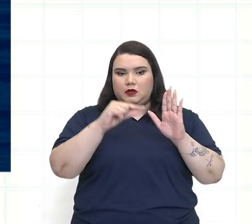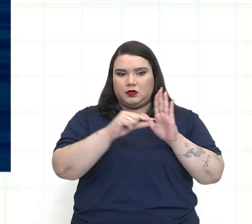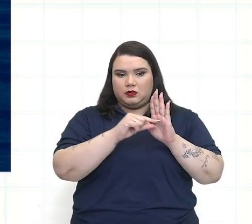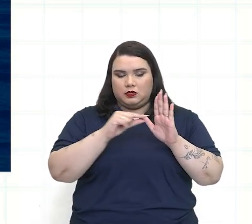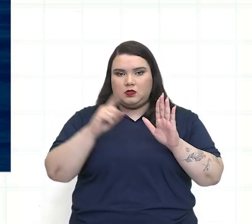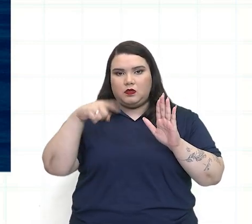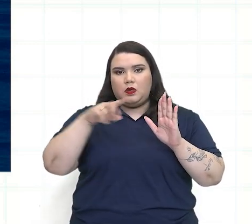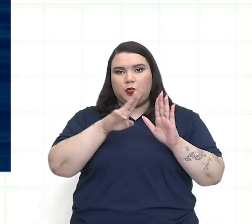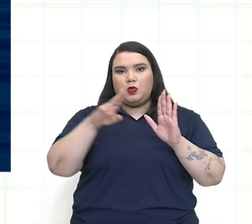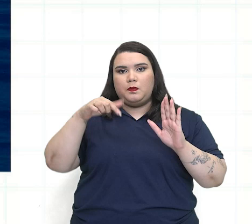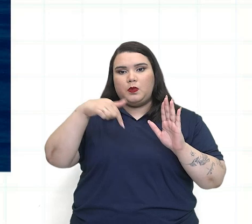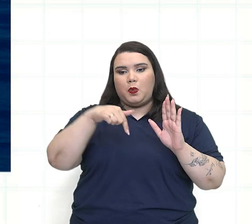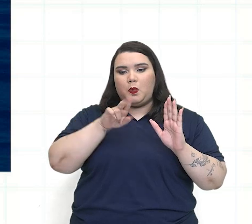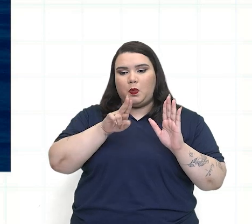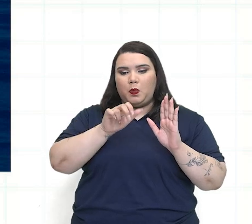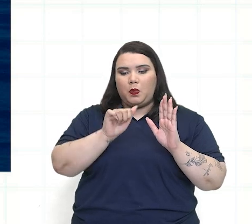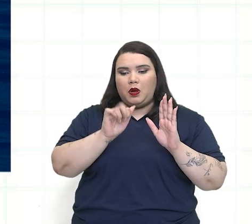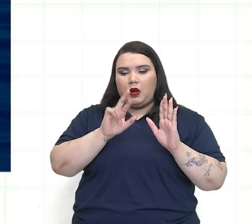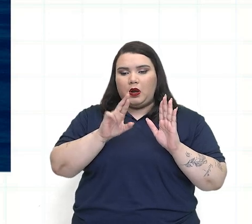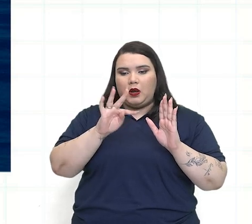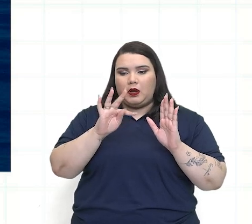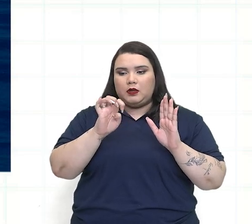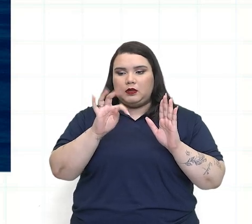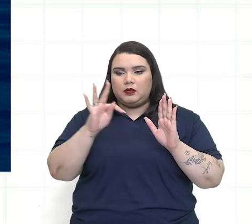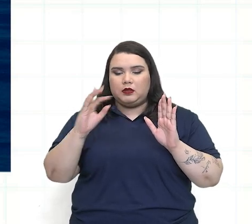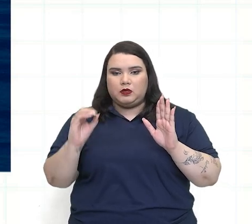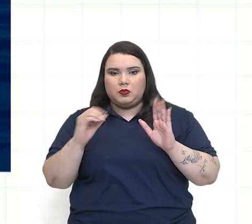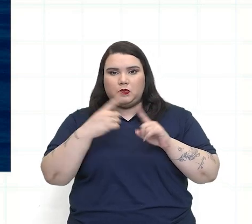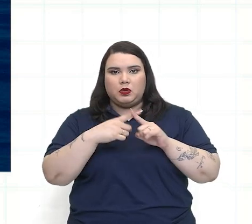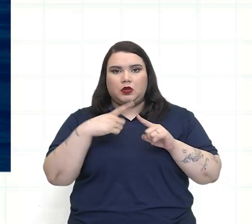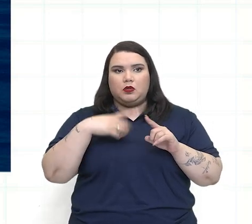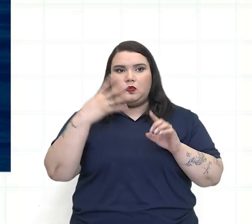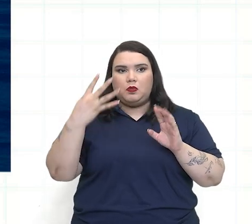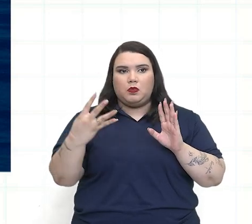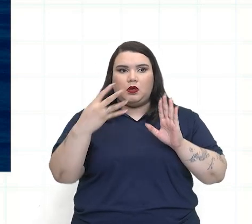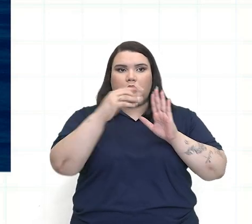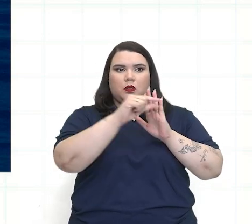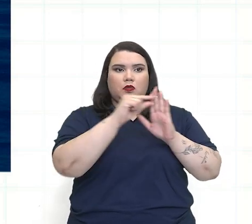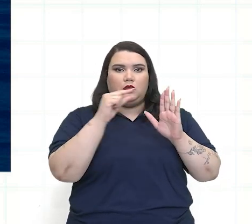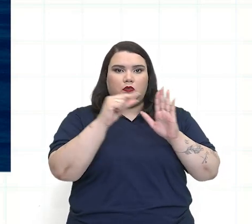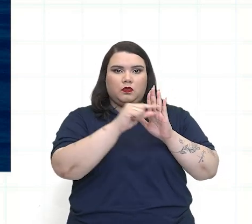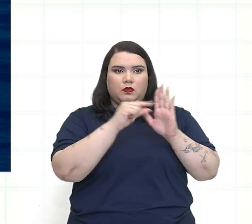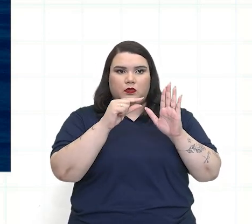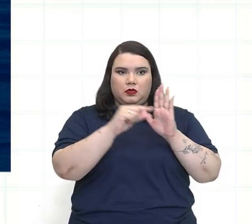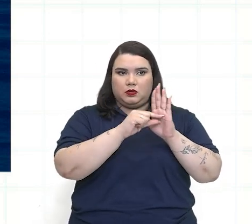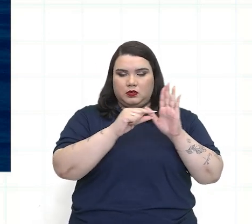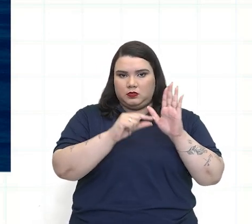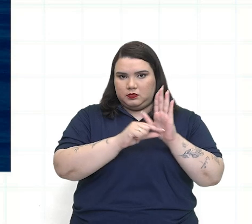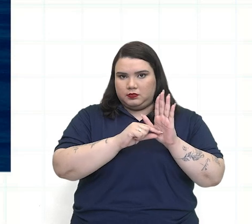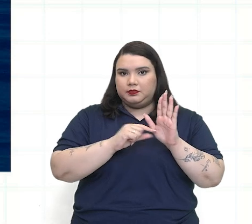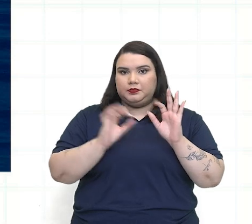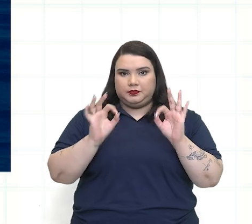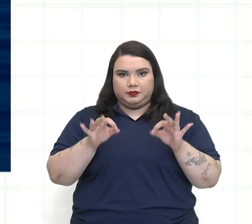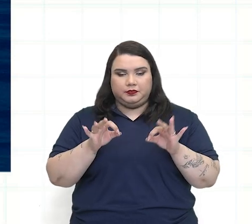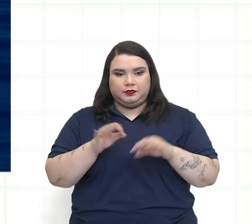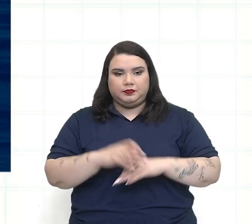de quarteto. Por quê? Porque tem 4 versos, né? Cada linha aqui é um